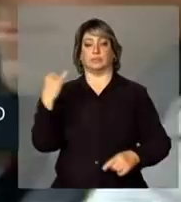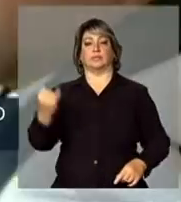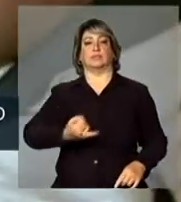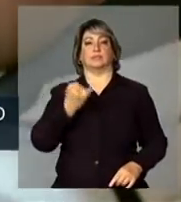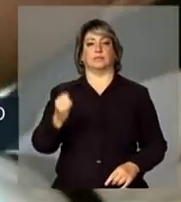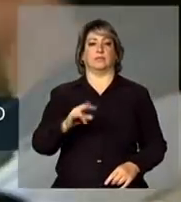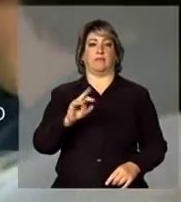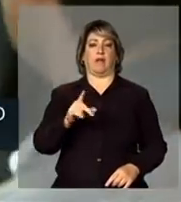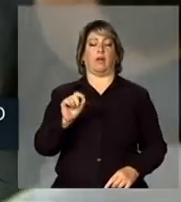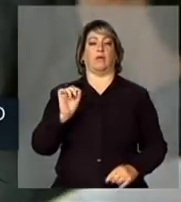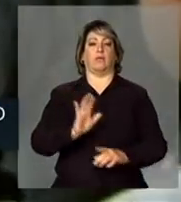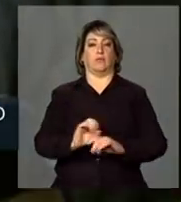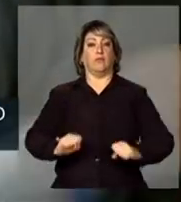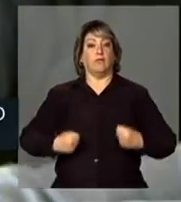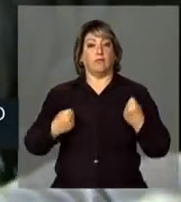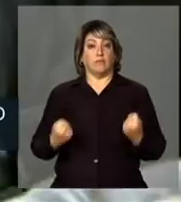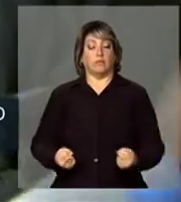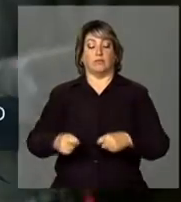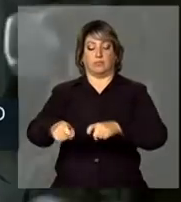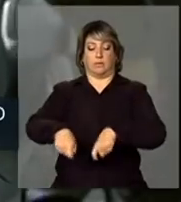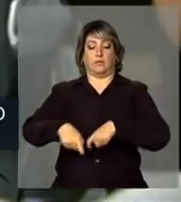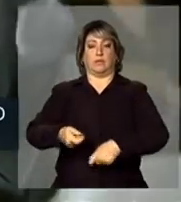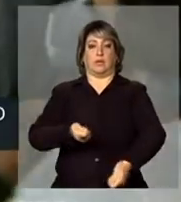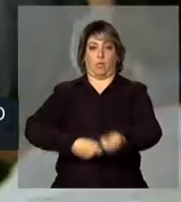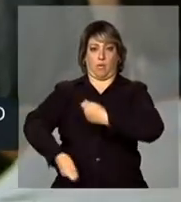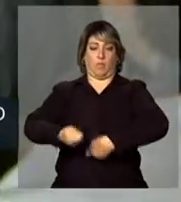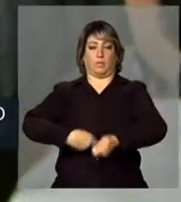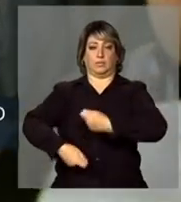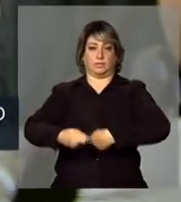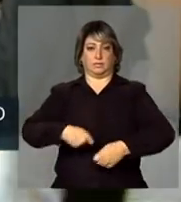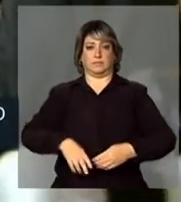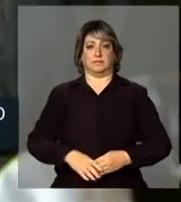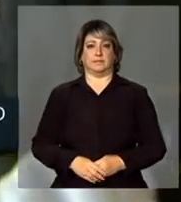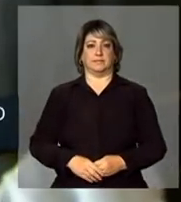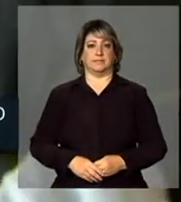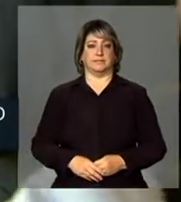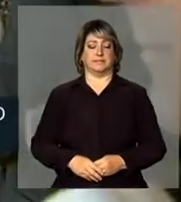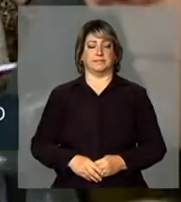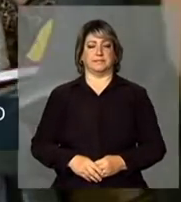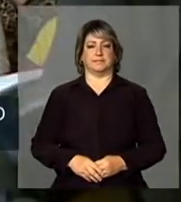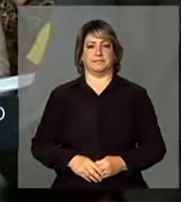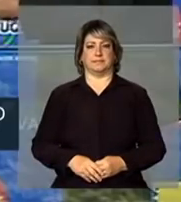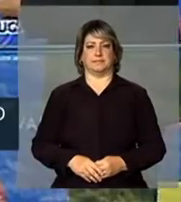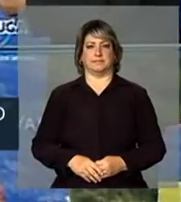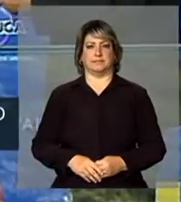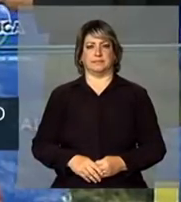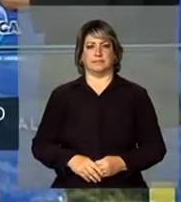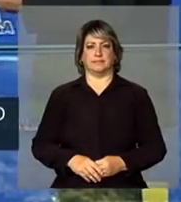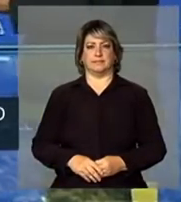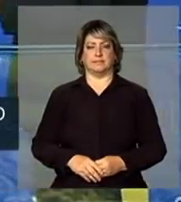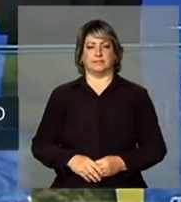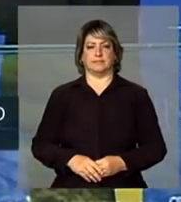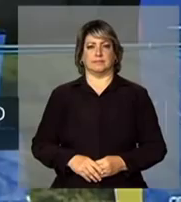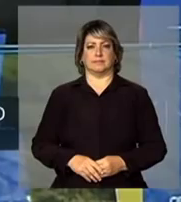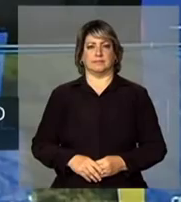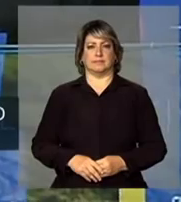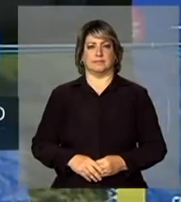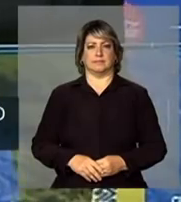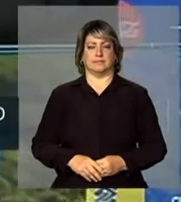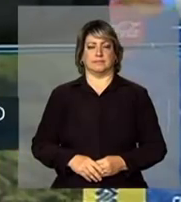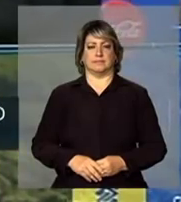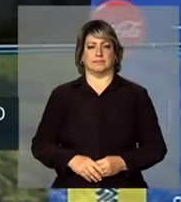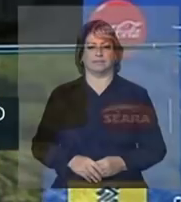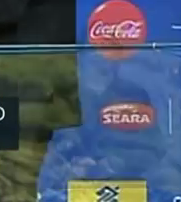significativa para o fortalecimento do agronegócio.